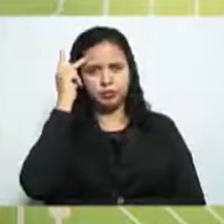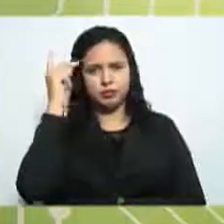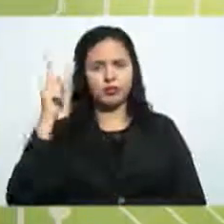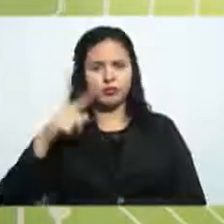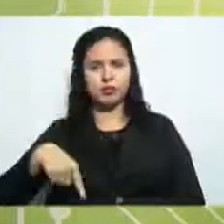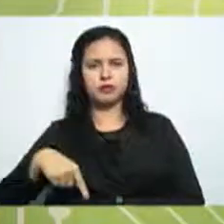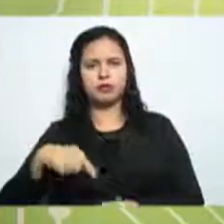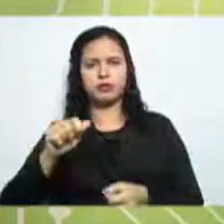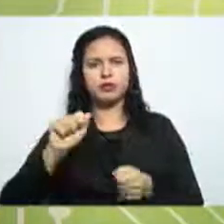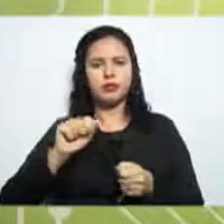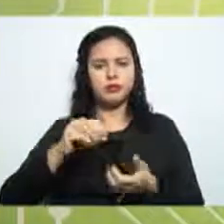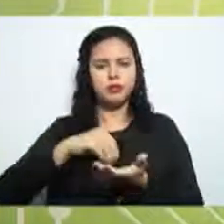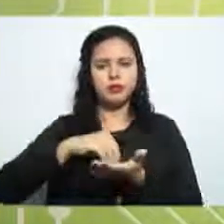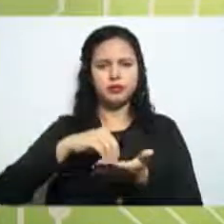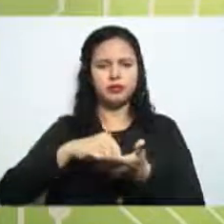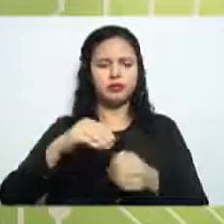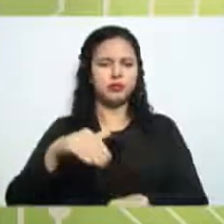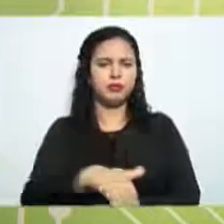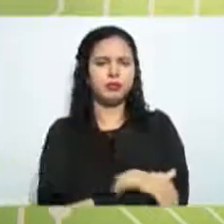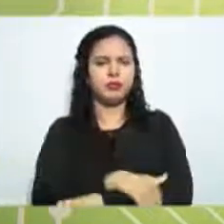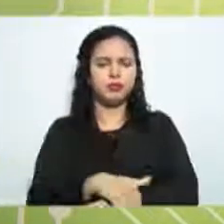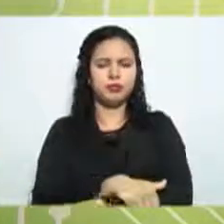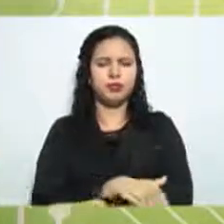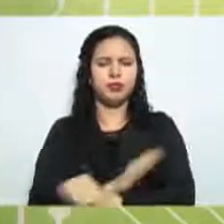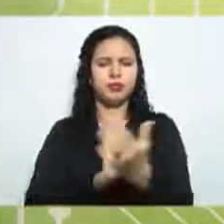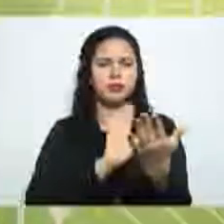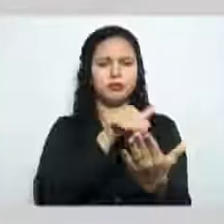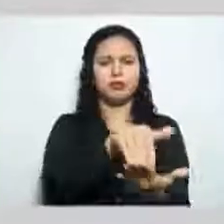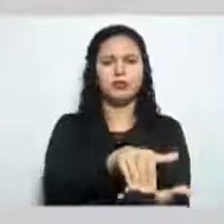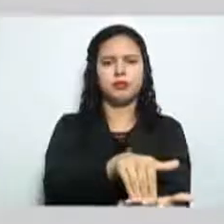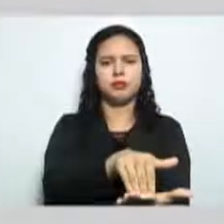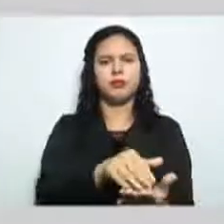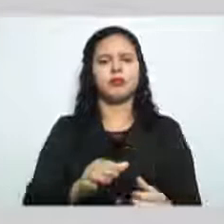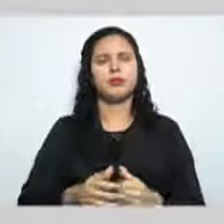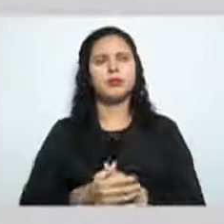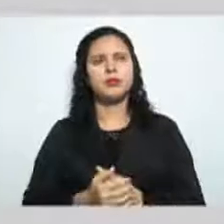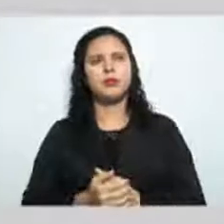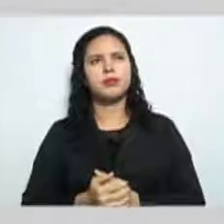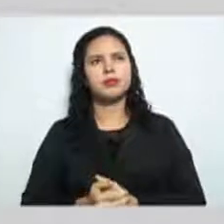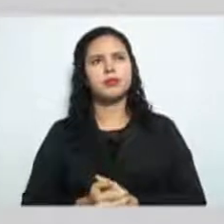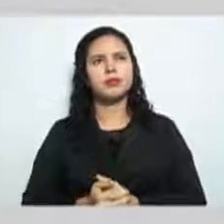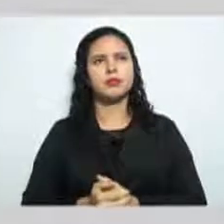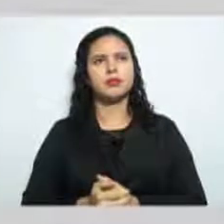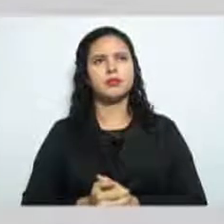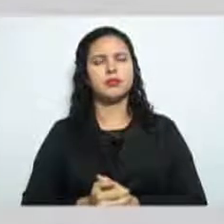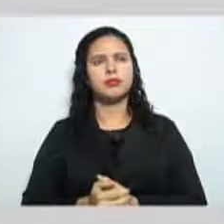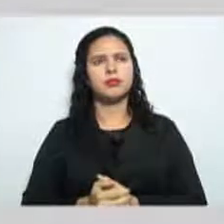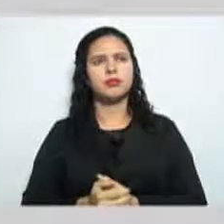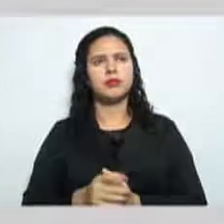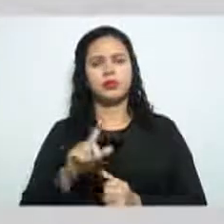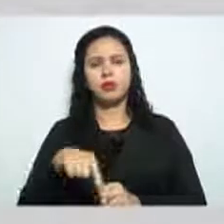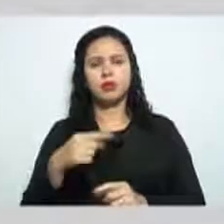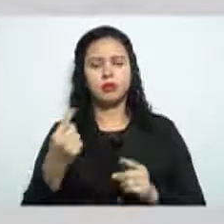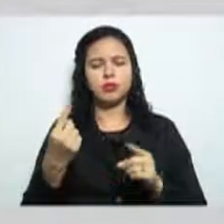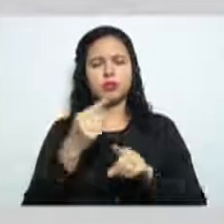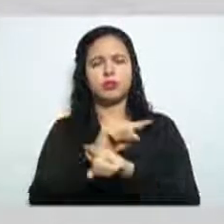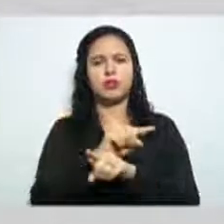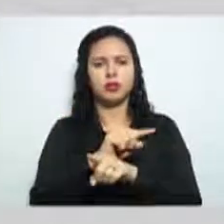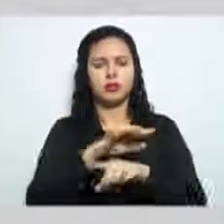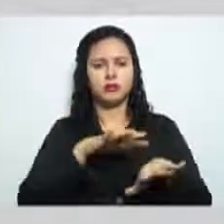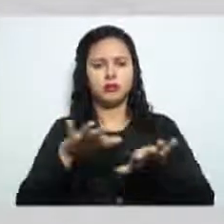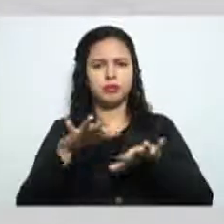é de que talvez não tenha estrada para esses locais. E aí a gente tem ali nosso exemplo de uma coisa meio contrária aí no movimento